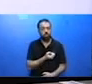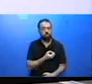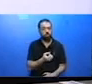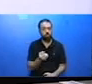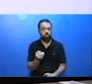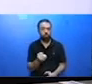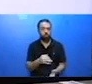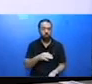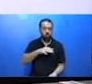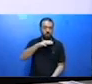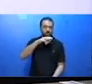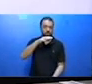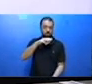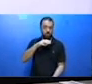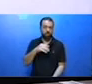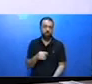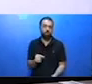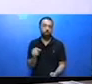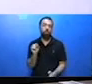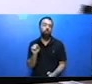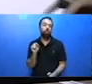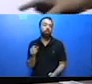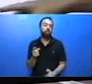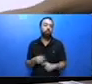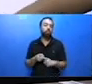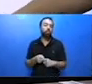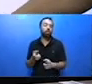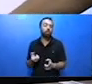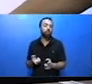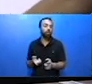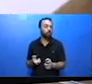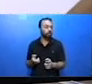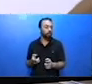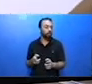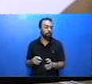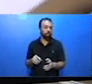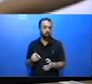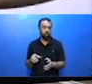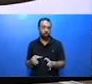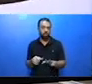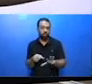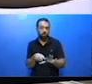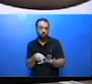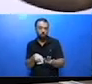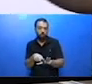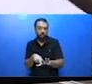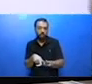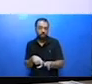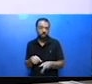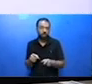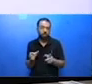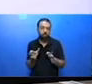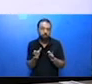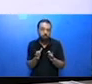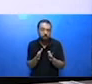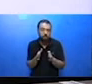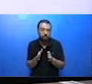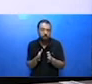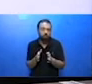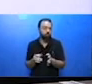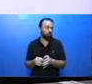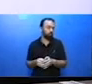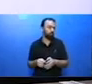os passos. Ele usou mais passos. Por quê? Olha lá o pezinho dele. Olha lá o pé do Pedro. Quem tem o